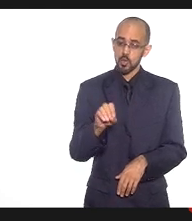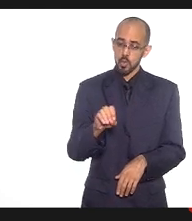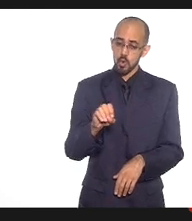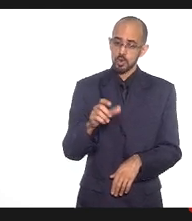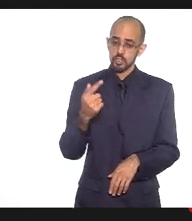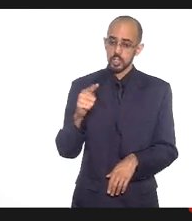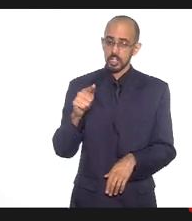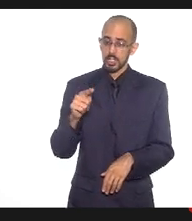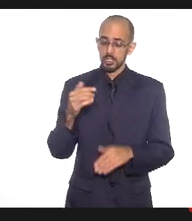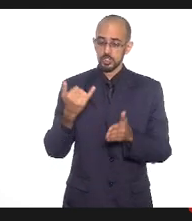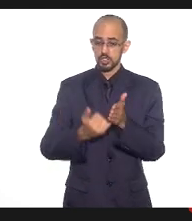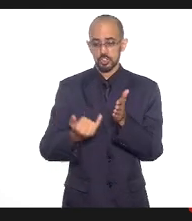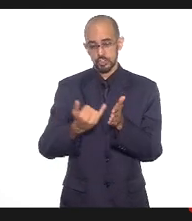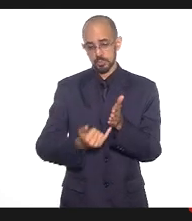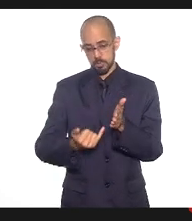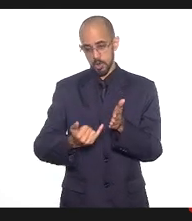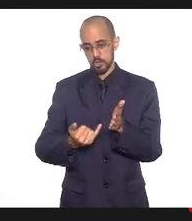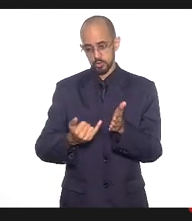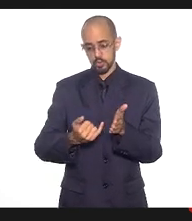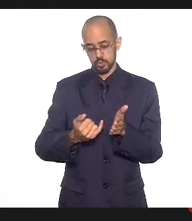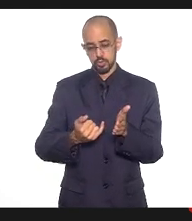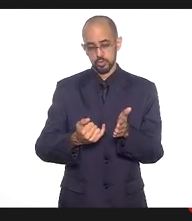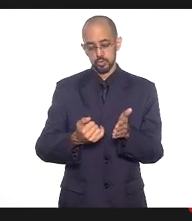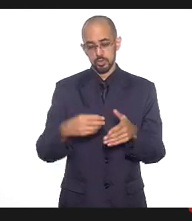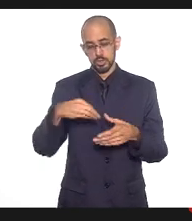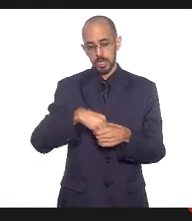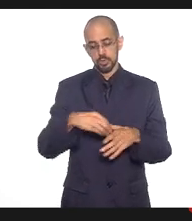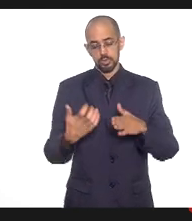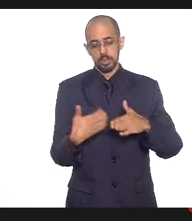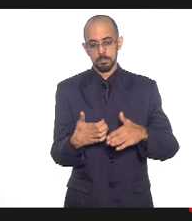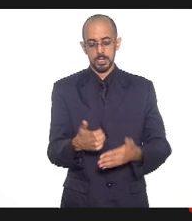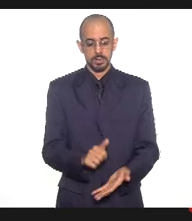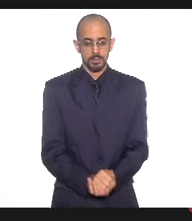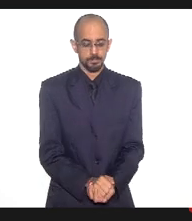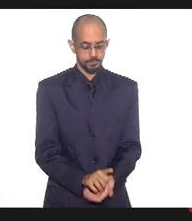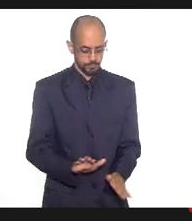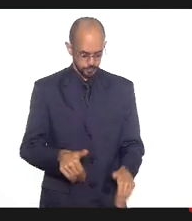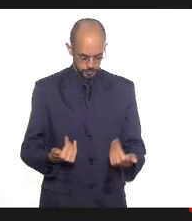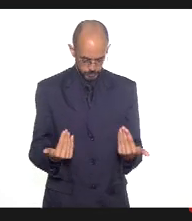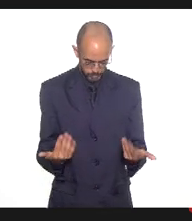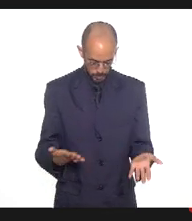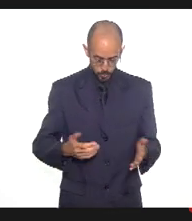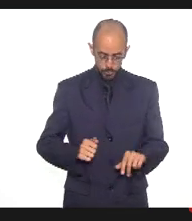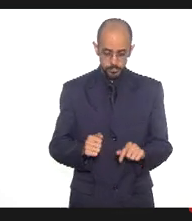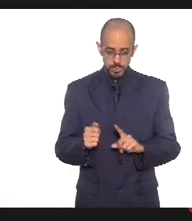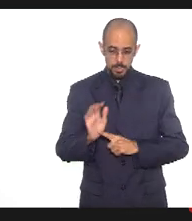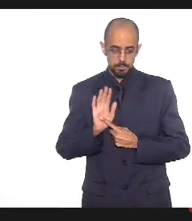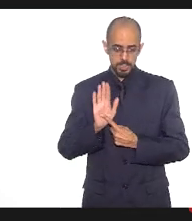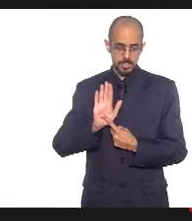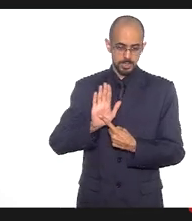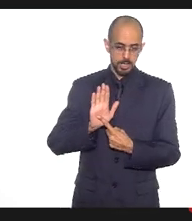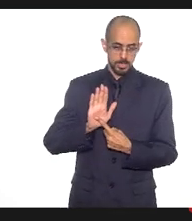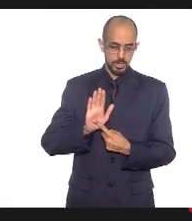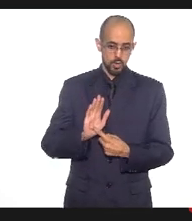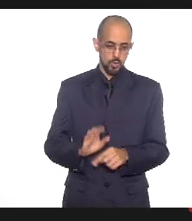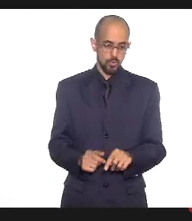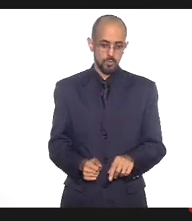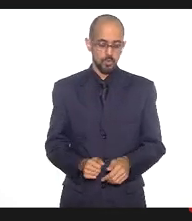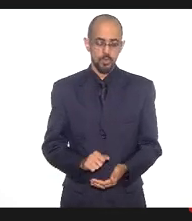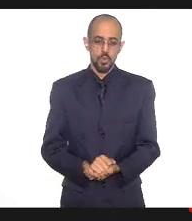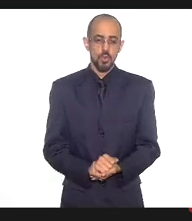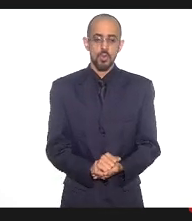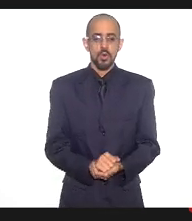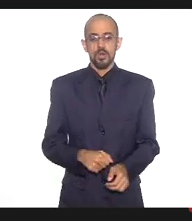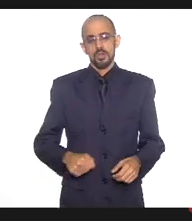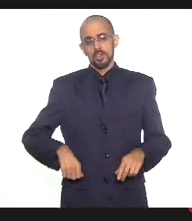Petrogal Brasil. Tá? Dentro da narrativa, né, dentro da apresentação e levando, né, na sequência